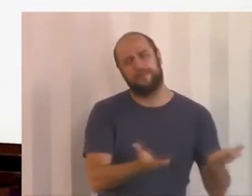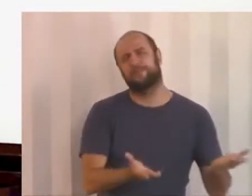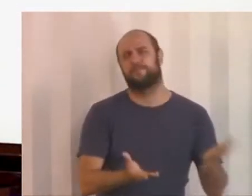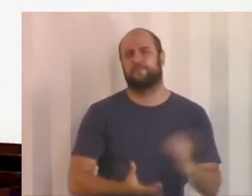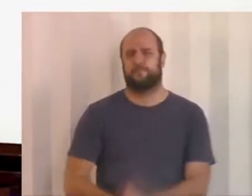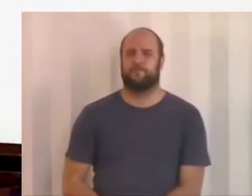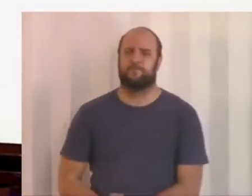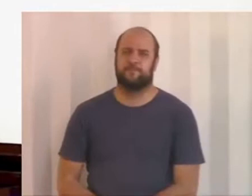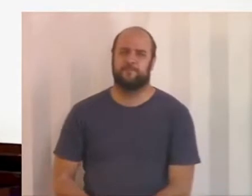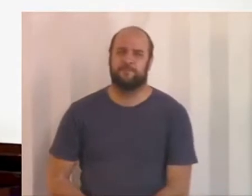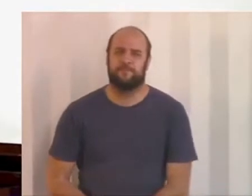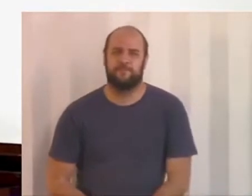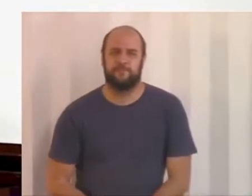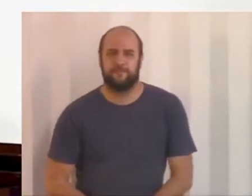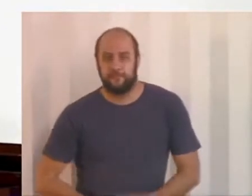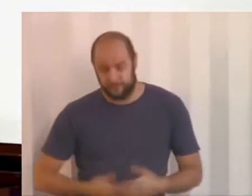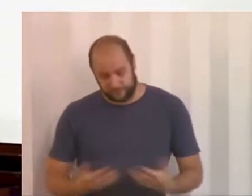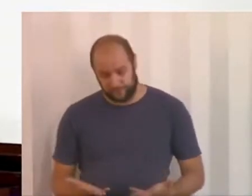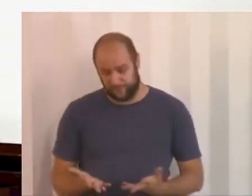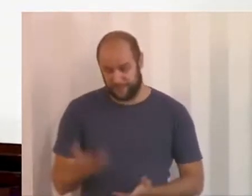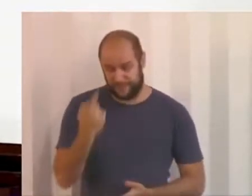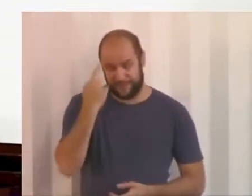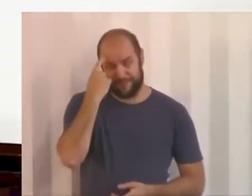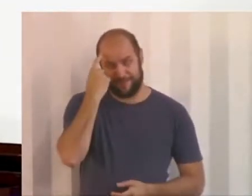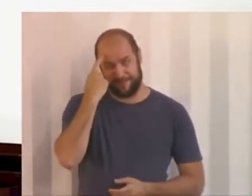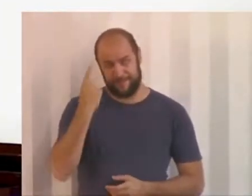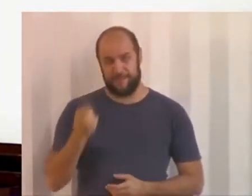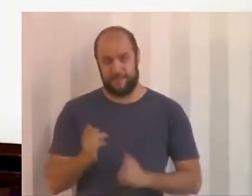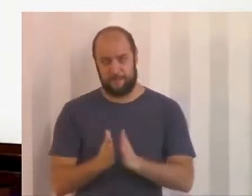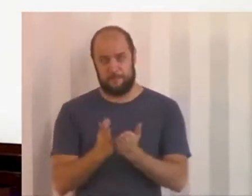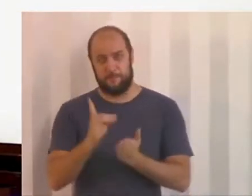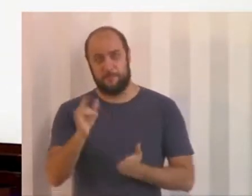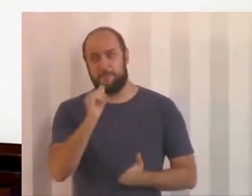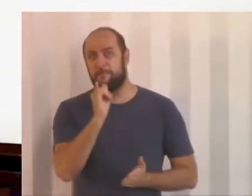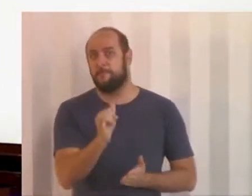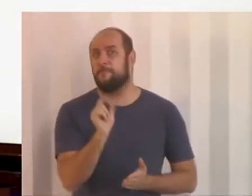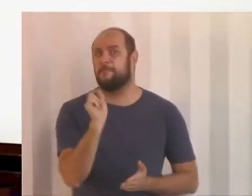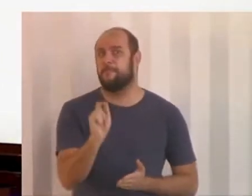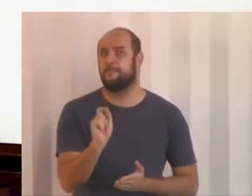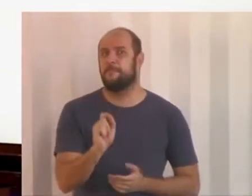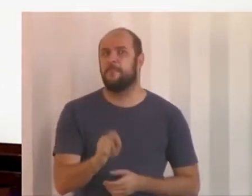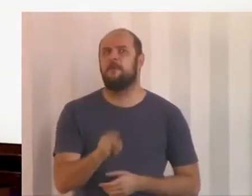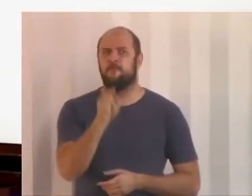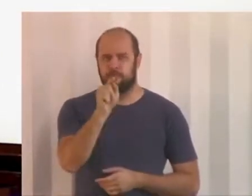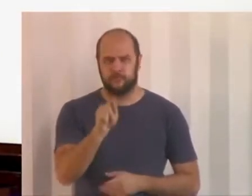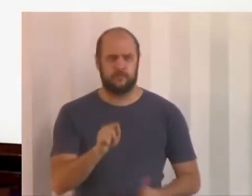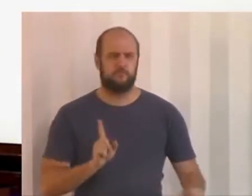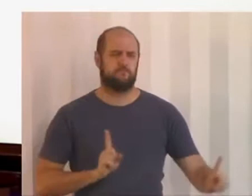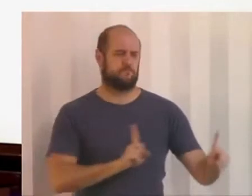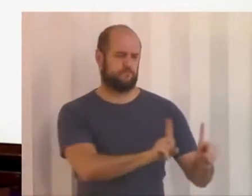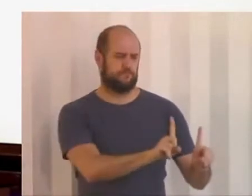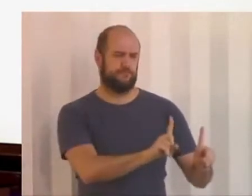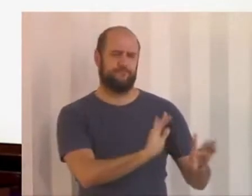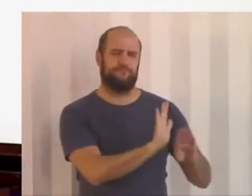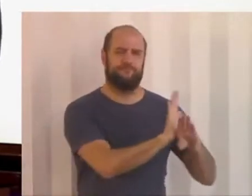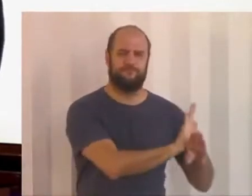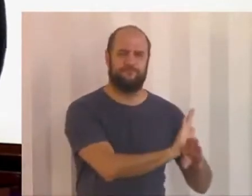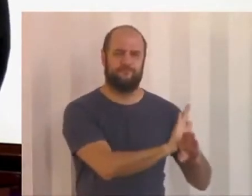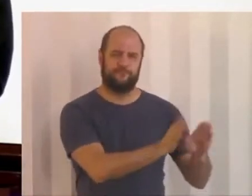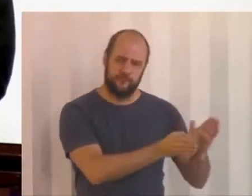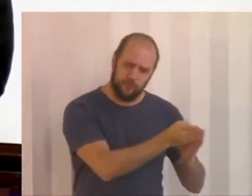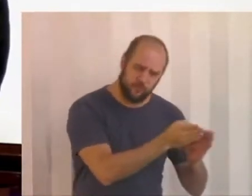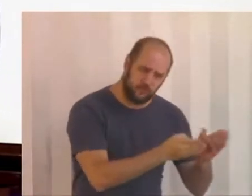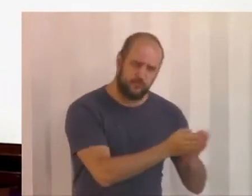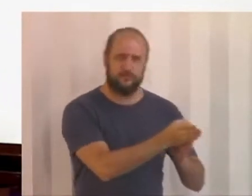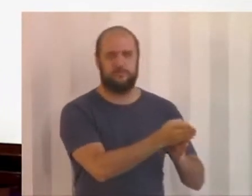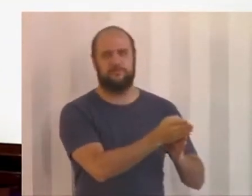aqui. Então, a ideia do texto é: você precisa se colocar ao lado de alguém para dar assistência pelo conforto